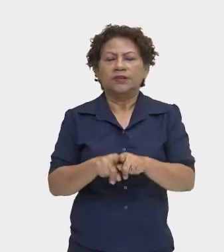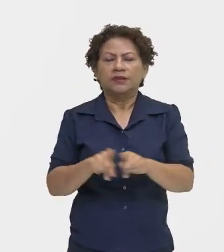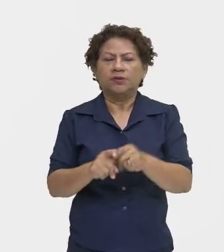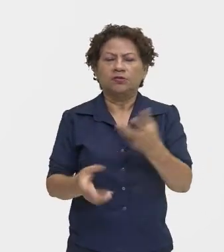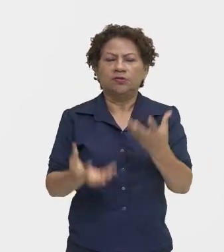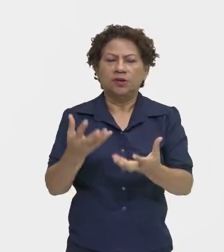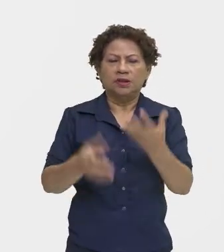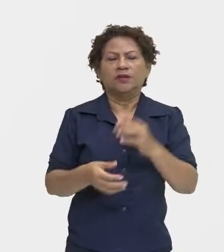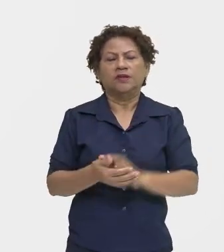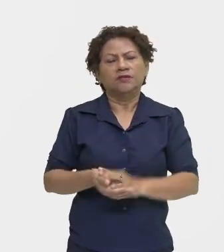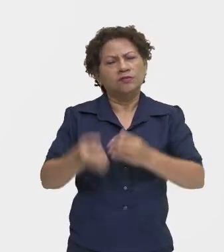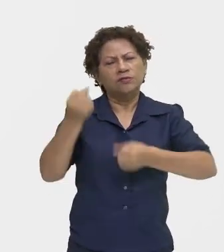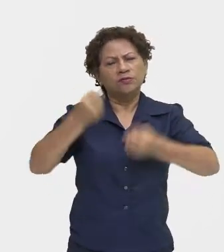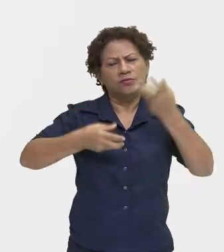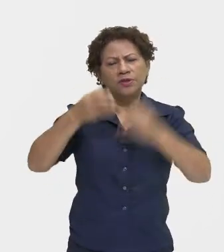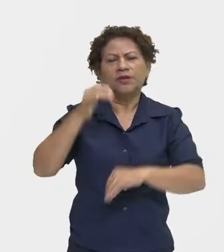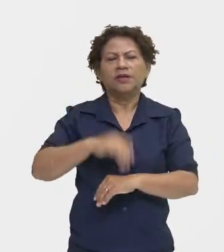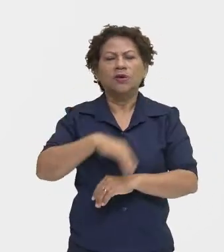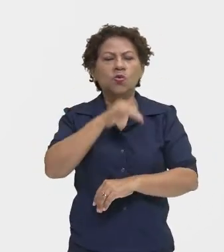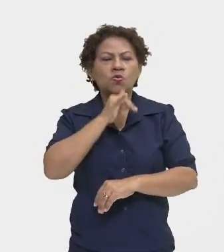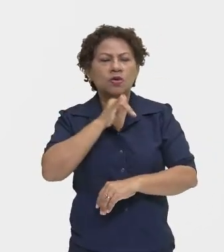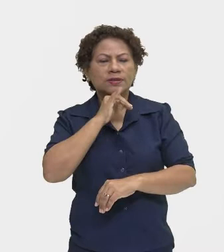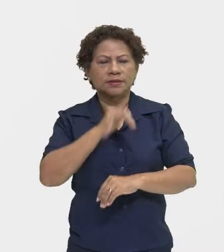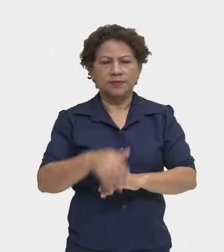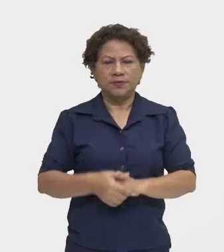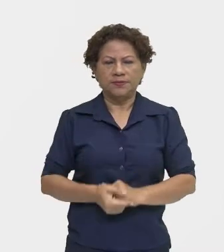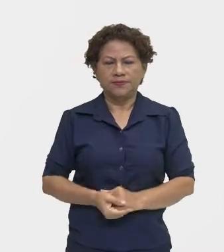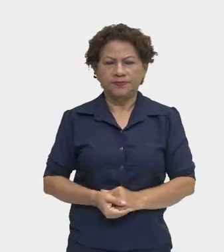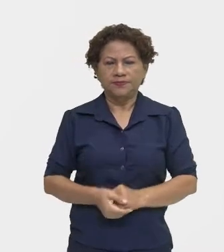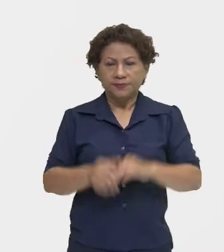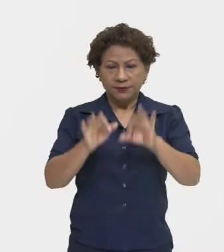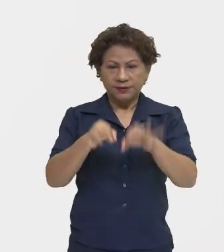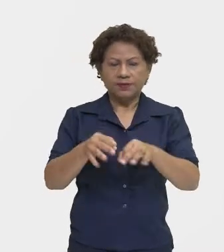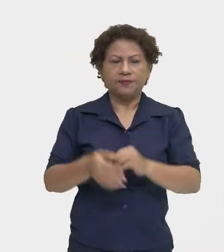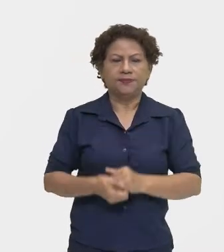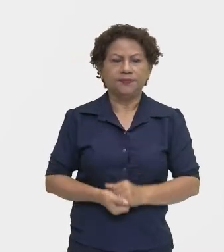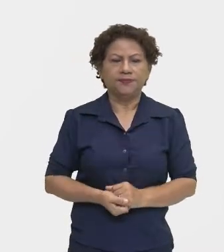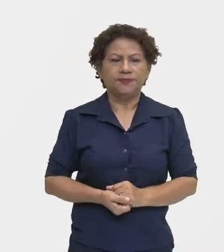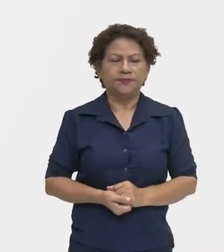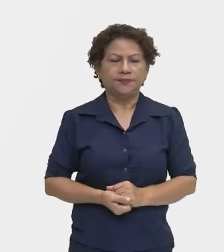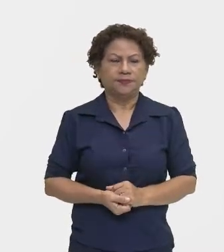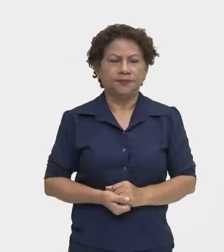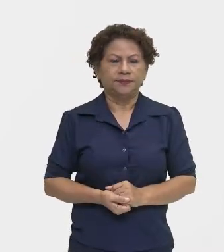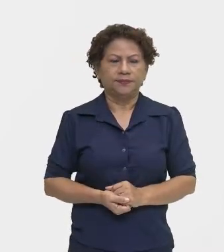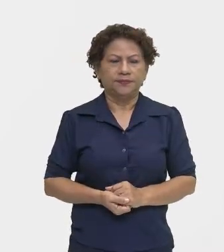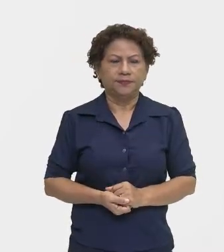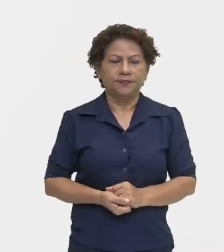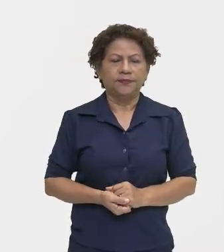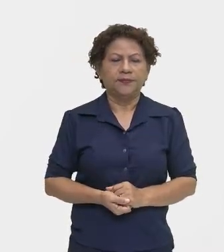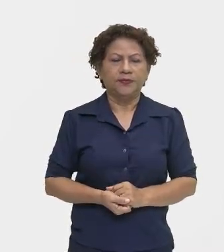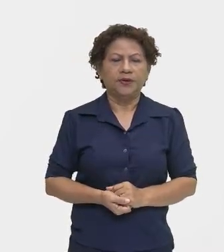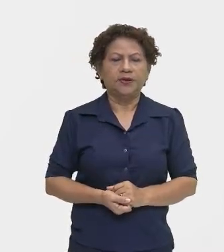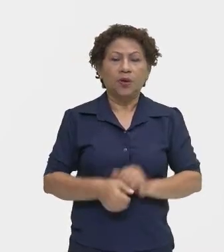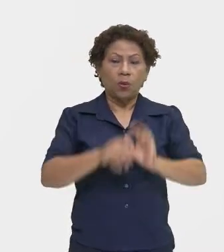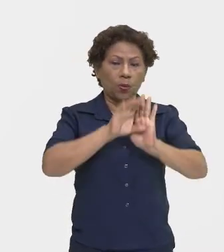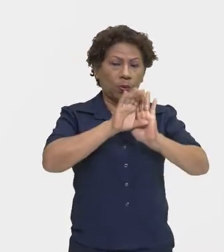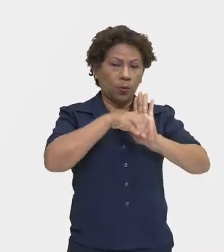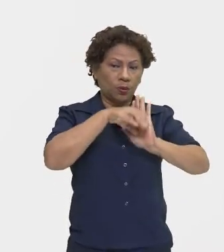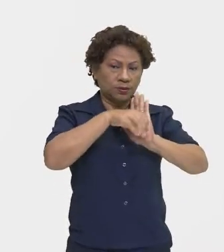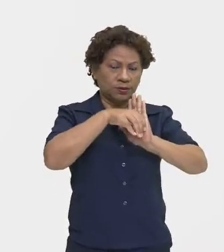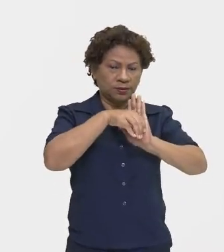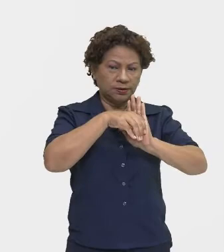coloquei para vocês aí o exemplo durante as imagens, certo? E aí, dentro desse conceito do folclore